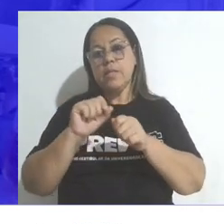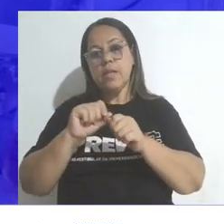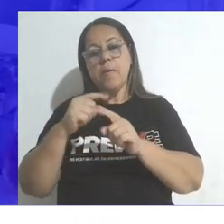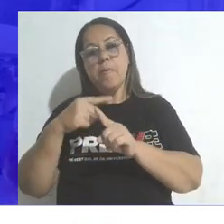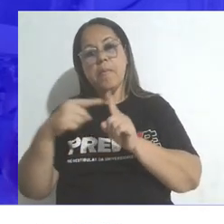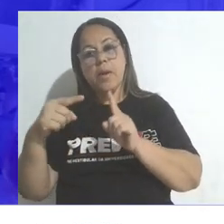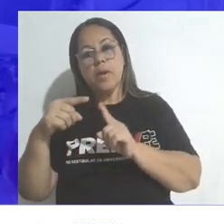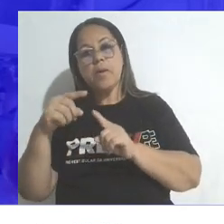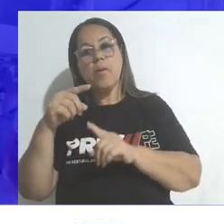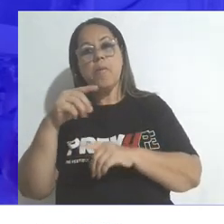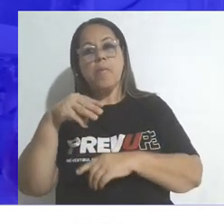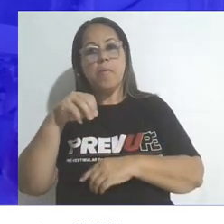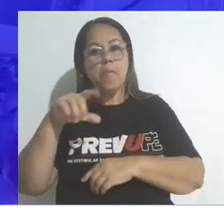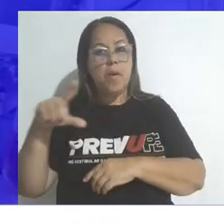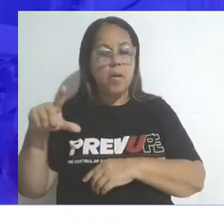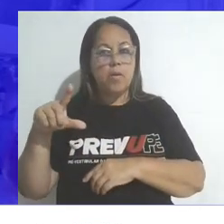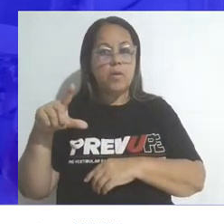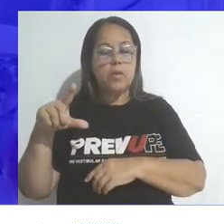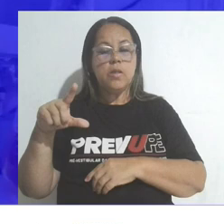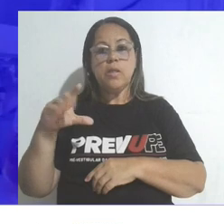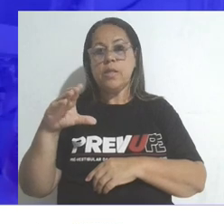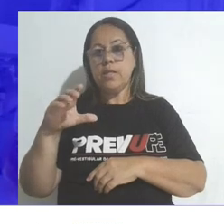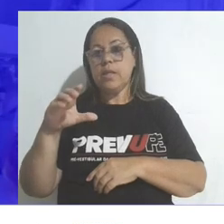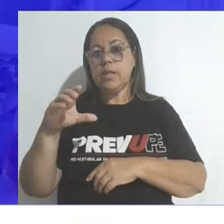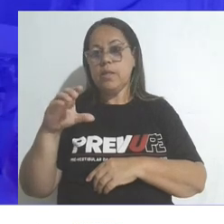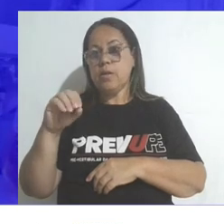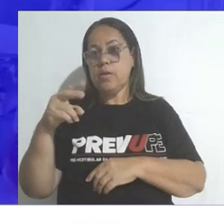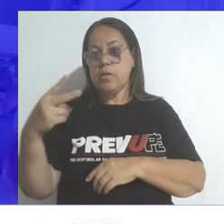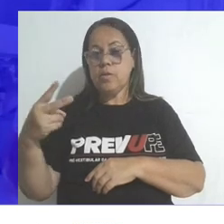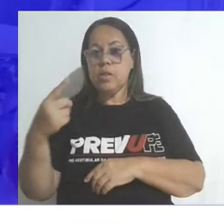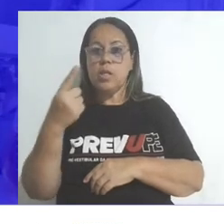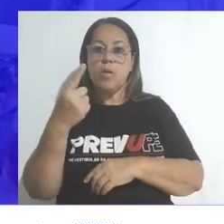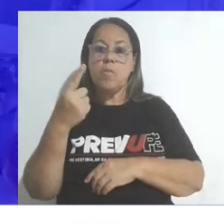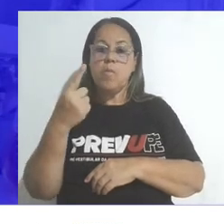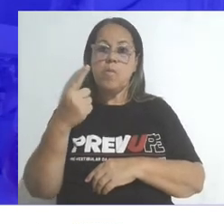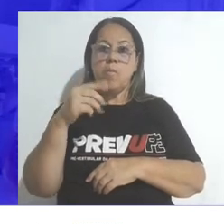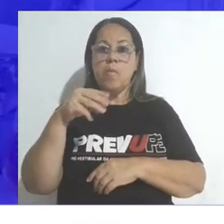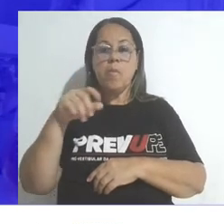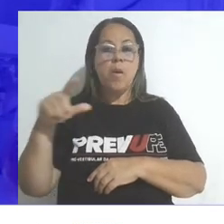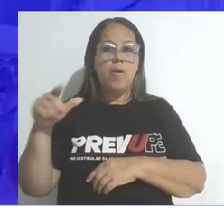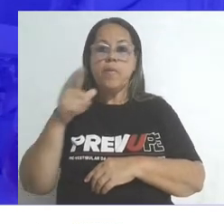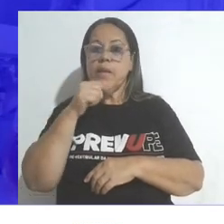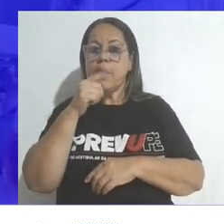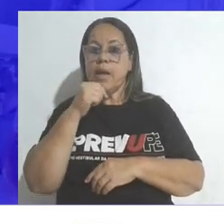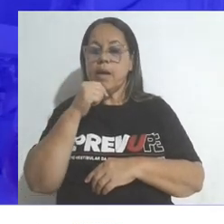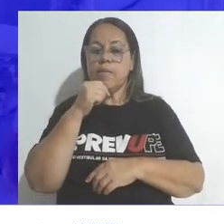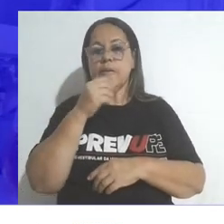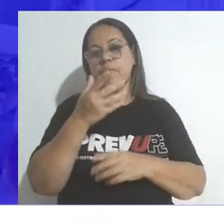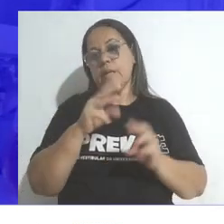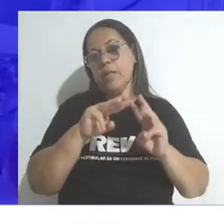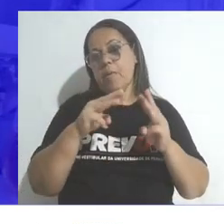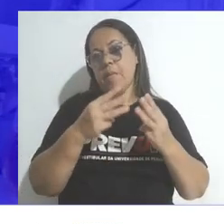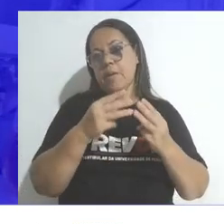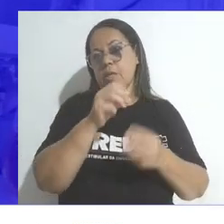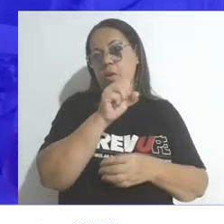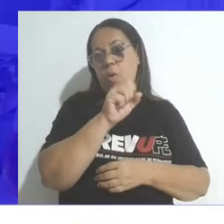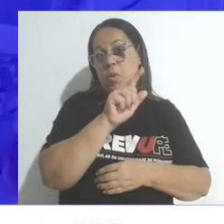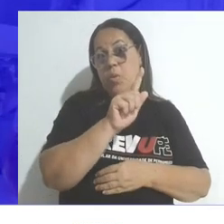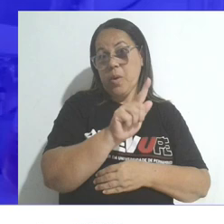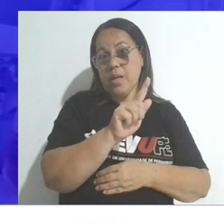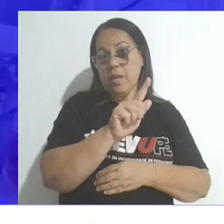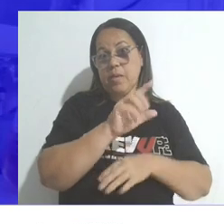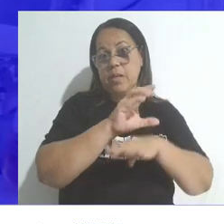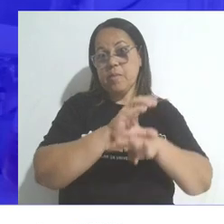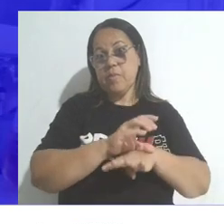dióxido de carbono e um mol de água. Ou seja, eu iria consumir uma massa de 8 gramas de metano para